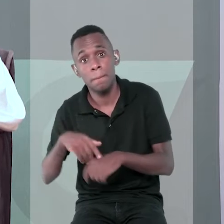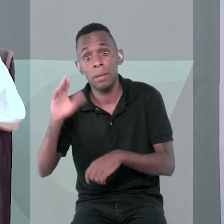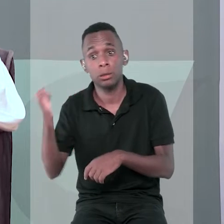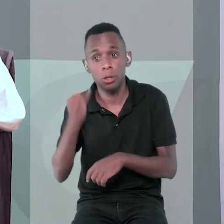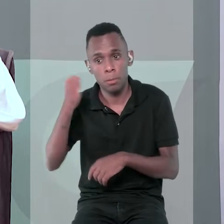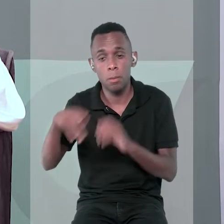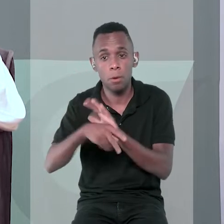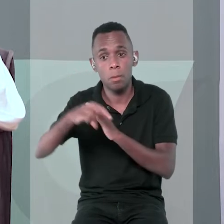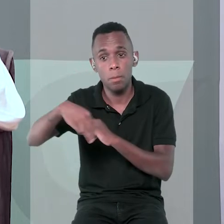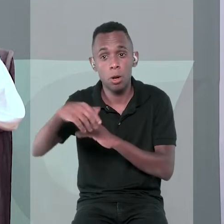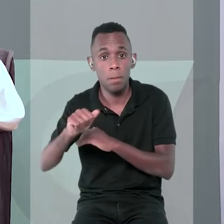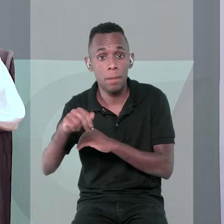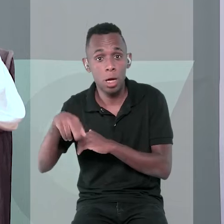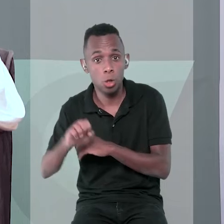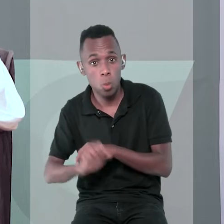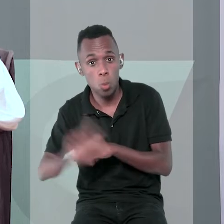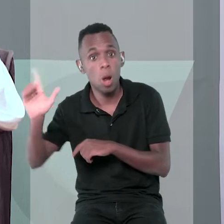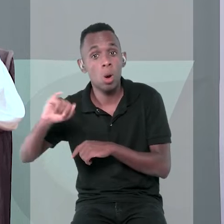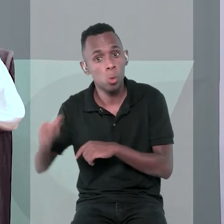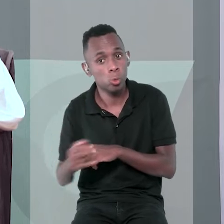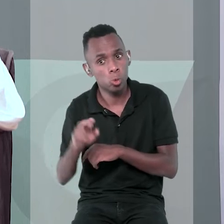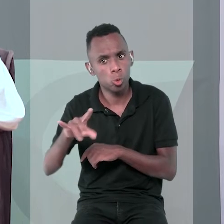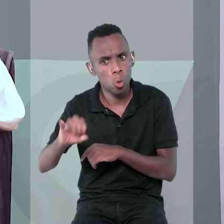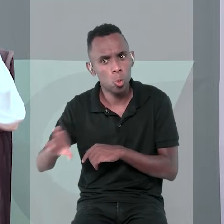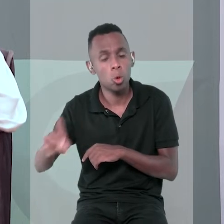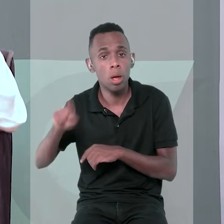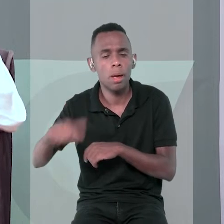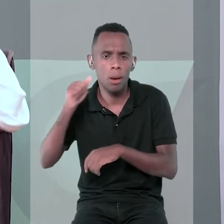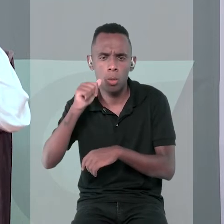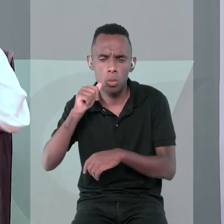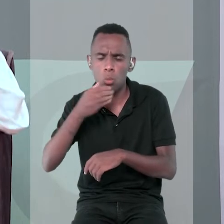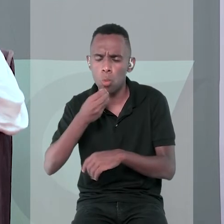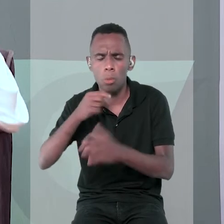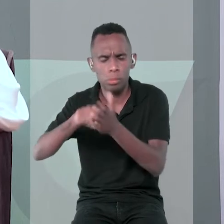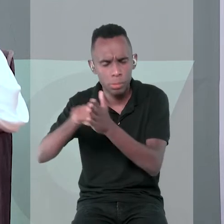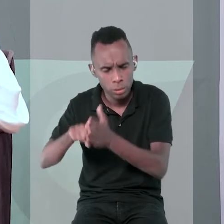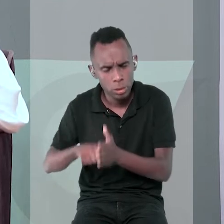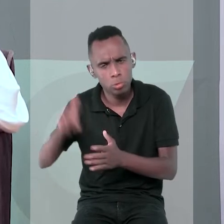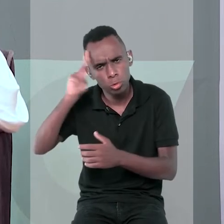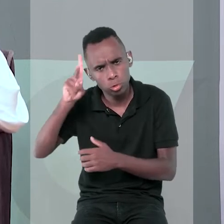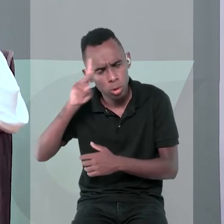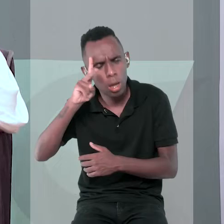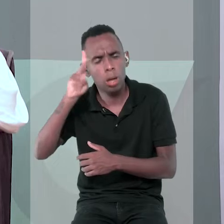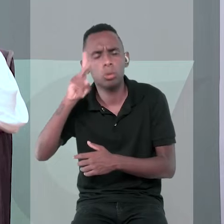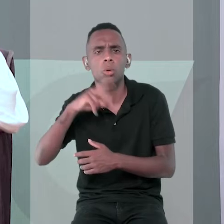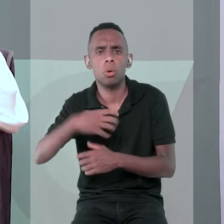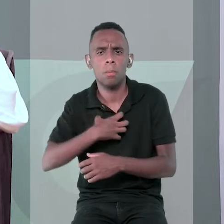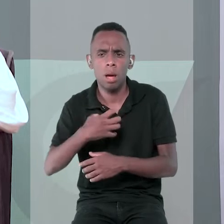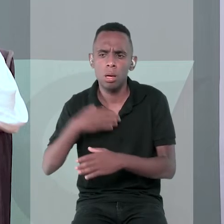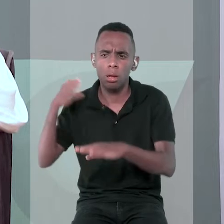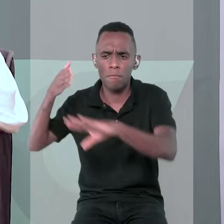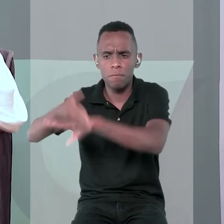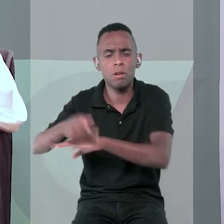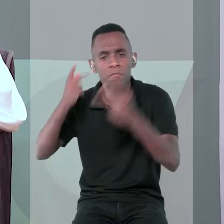que é do Manuel Pereira Júnior, que é um historiador baiano, que foi como eu, refez o caminho todo dela, foi à Feira de